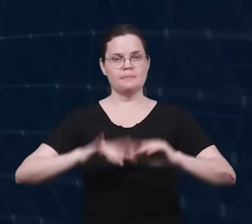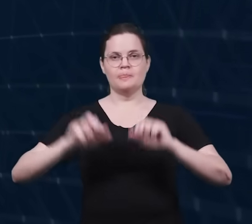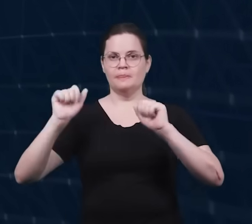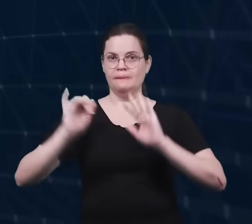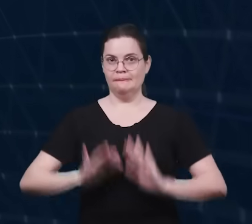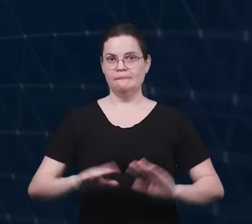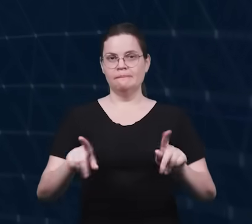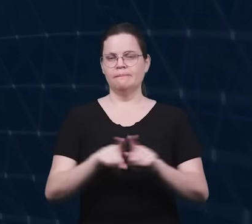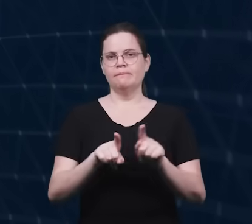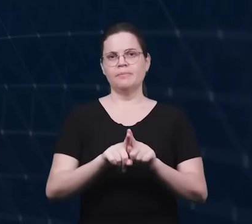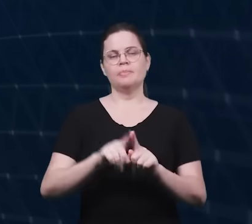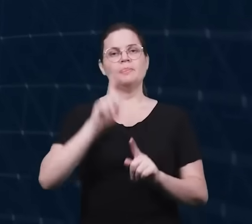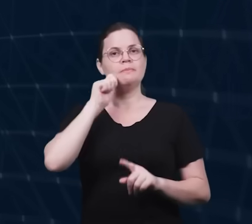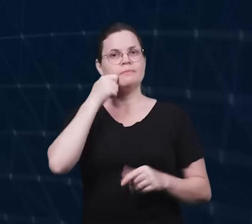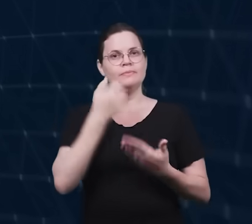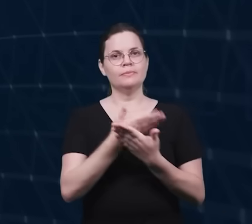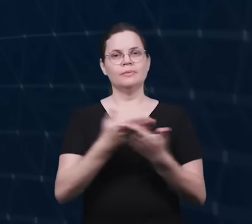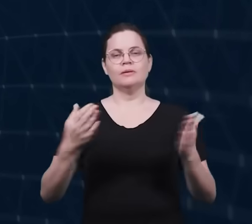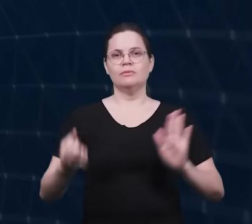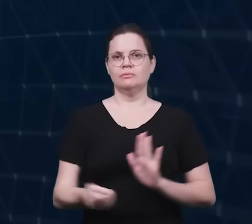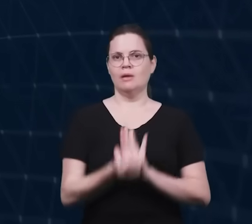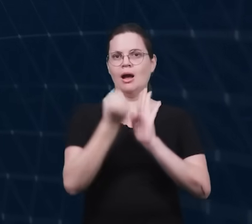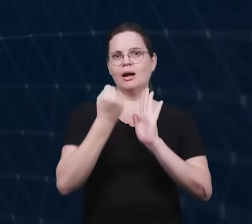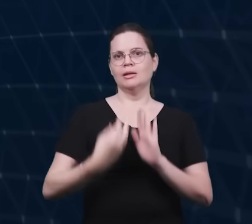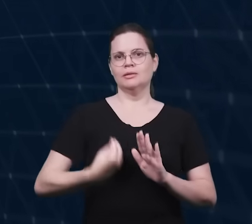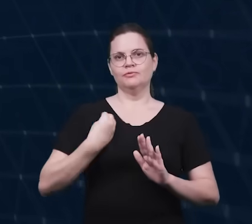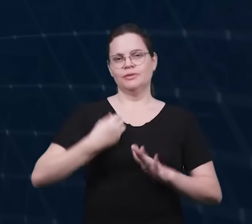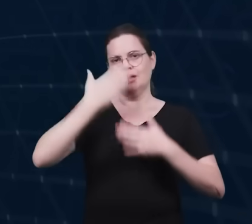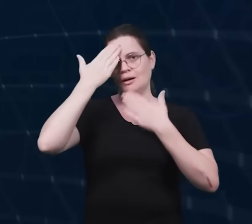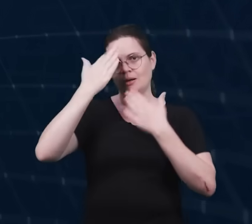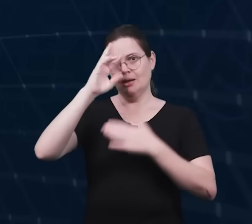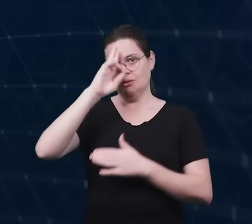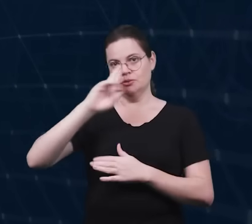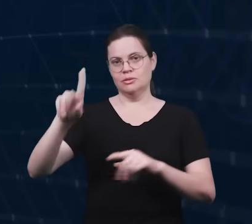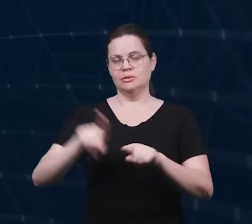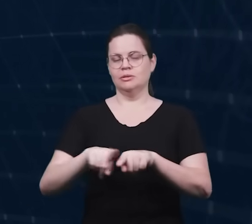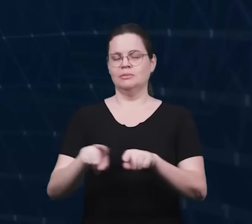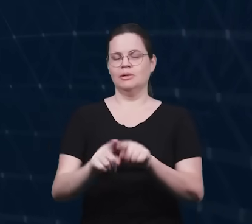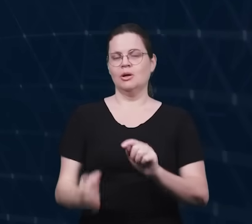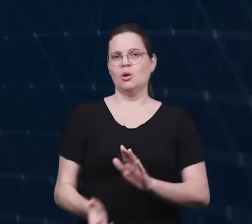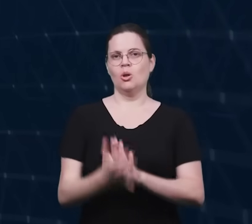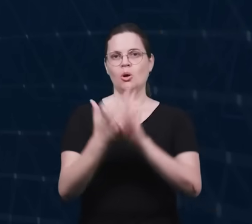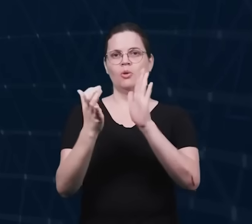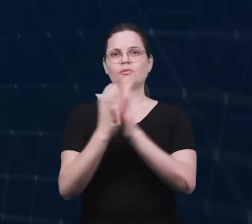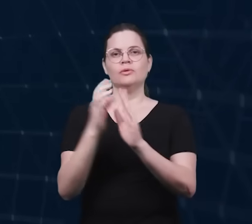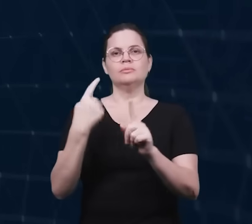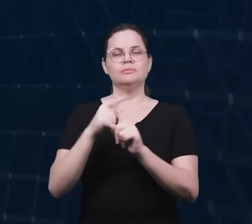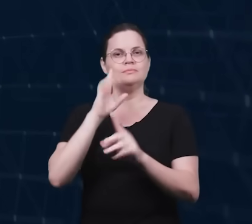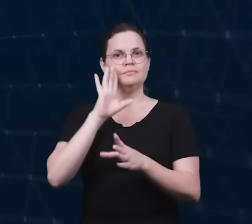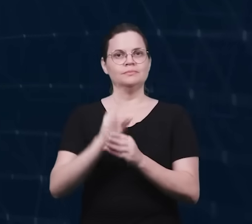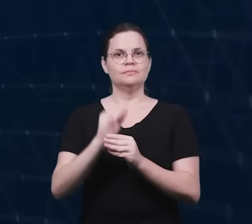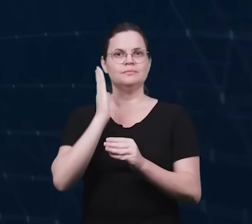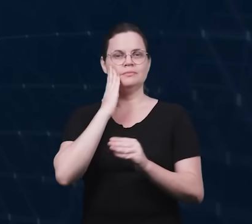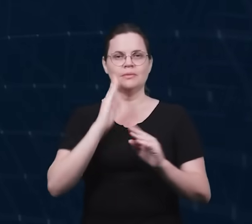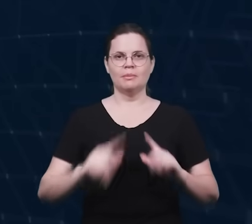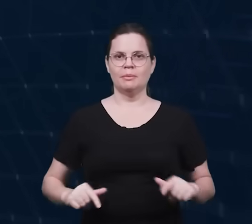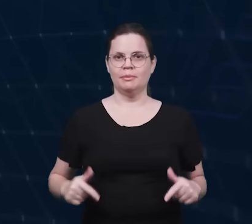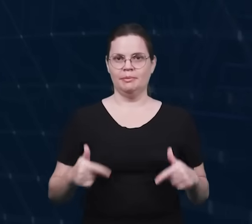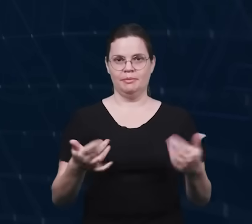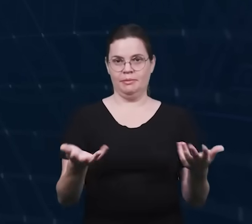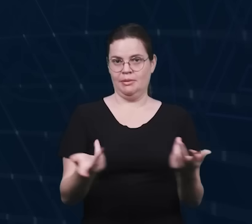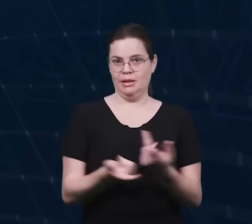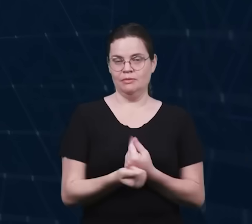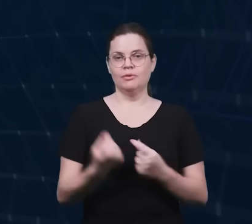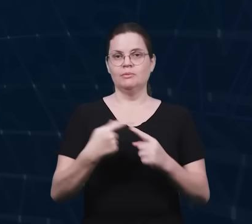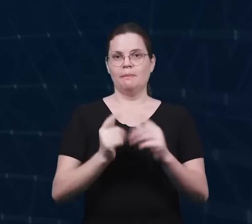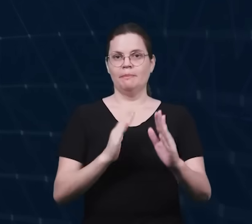povo. A ceia foi marcada por gratidão e louvor, reconhecendo as maravilhas operadas pelo Senhor. Entre